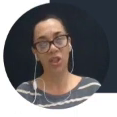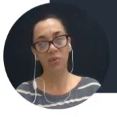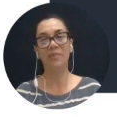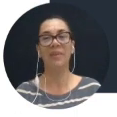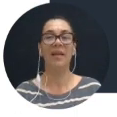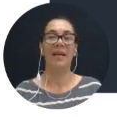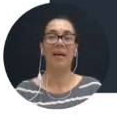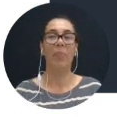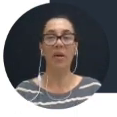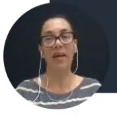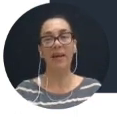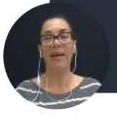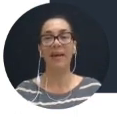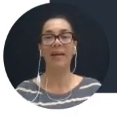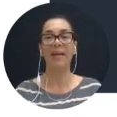meu tio,